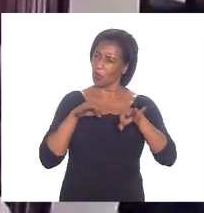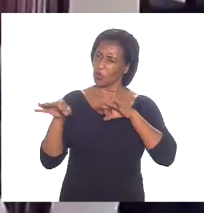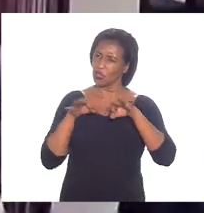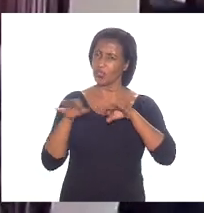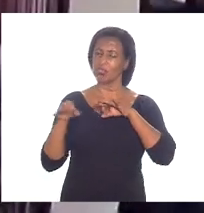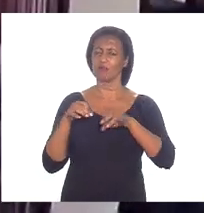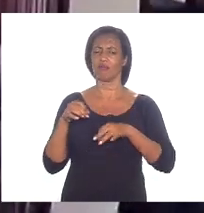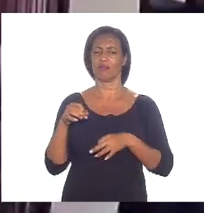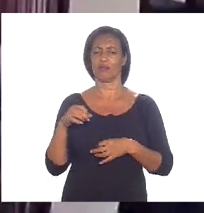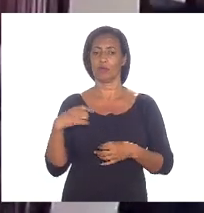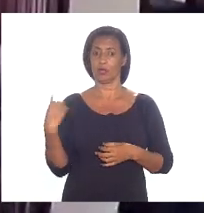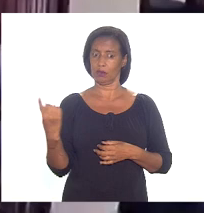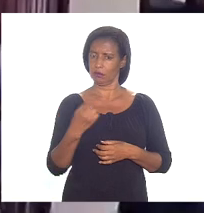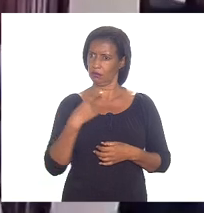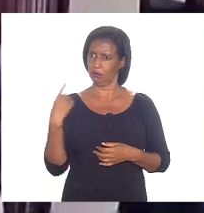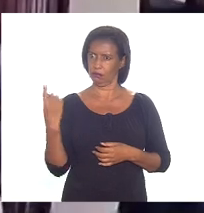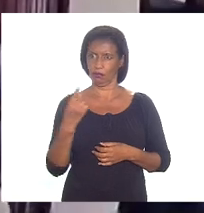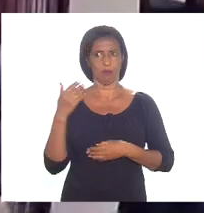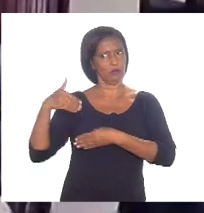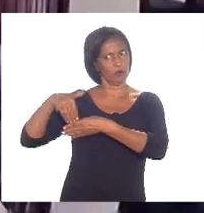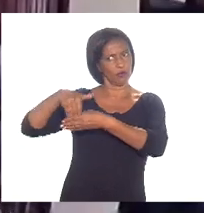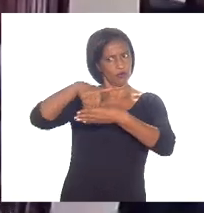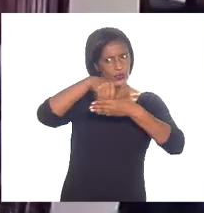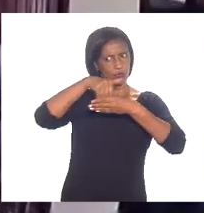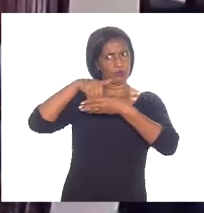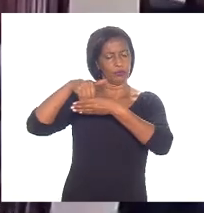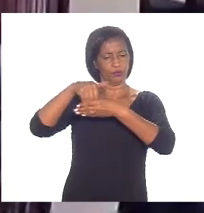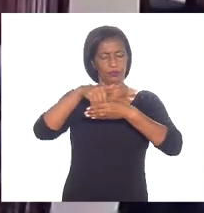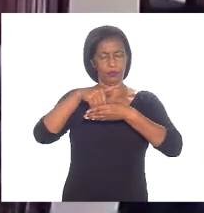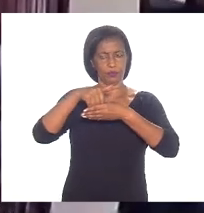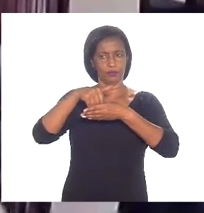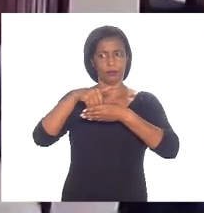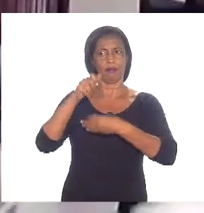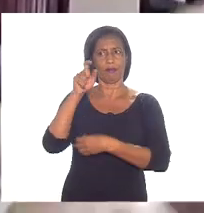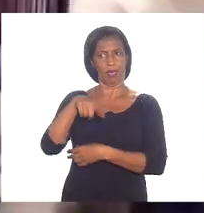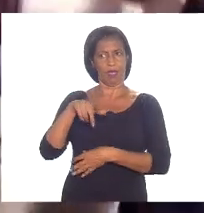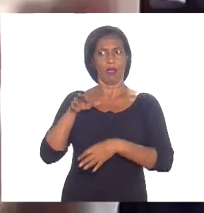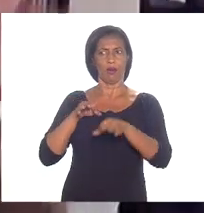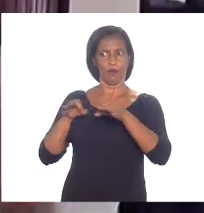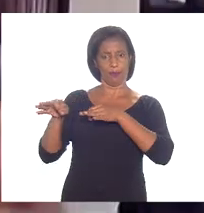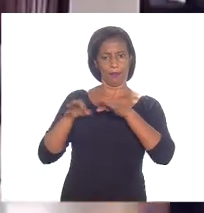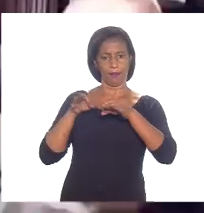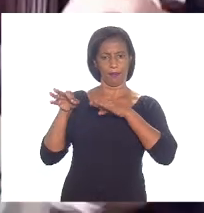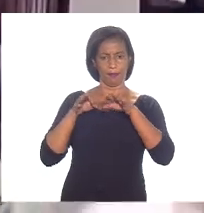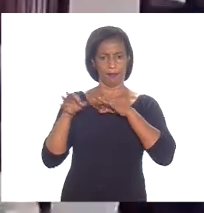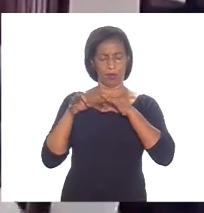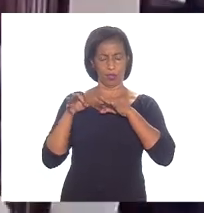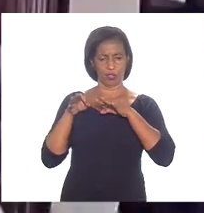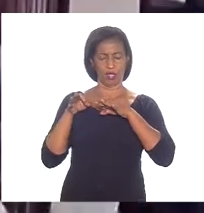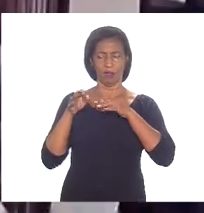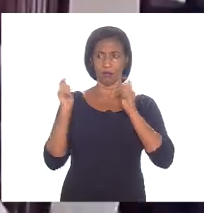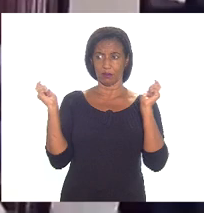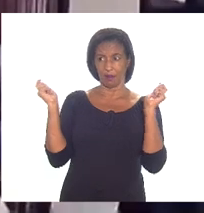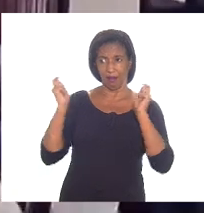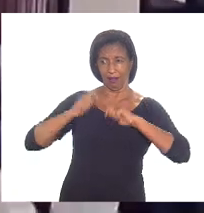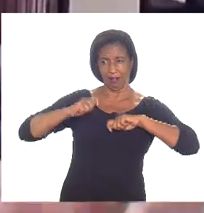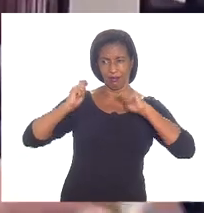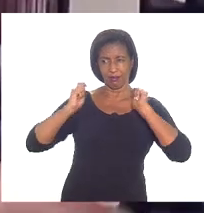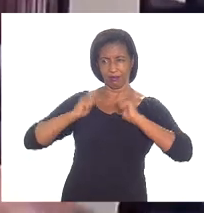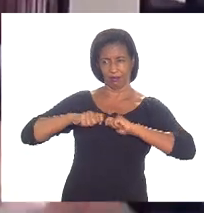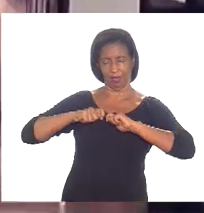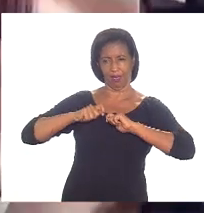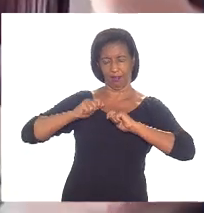estamos votando. É um projeto que tenta colocar